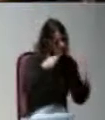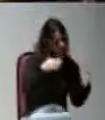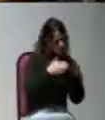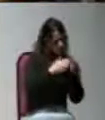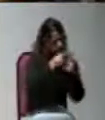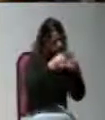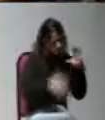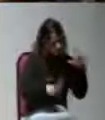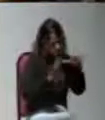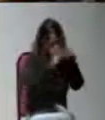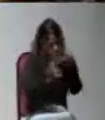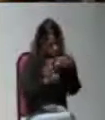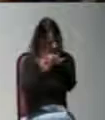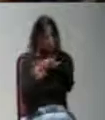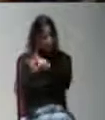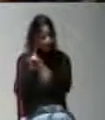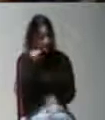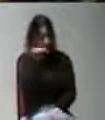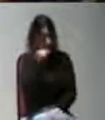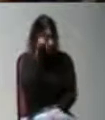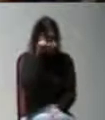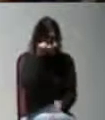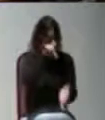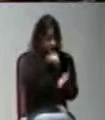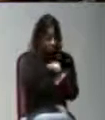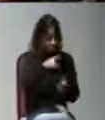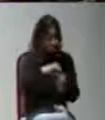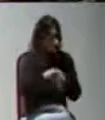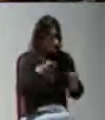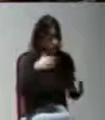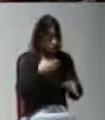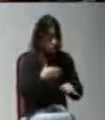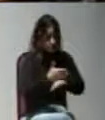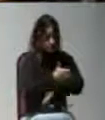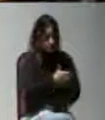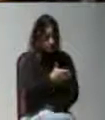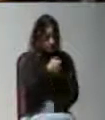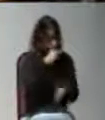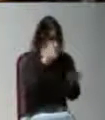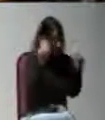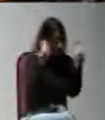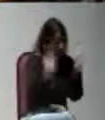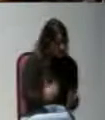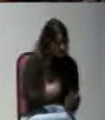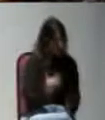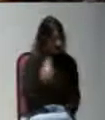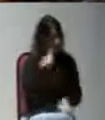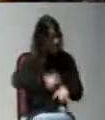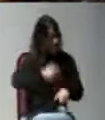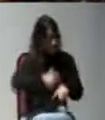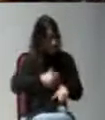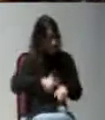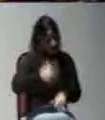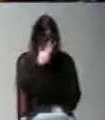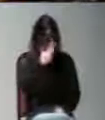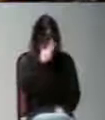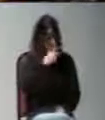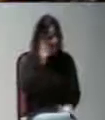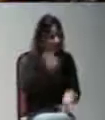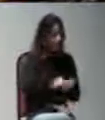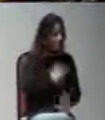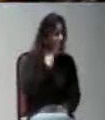características. Essa é uma questão central que permite uma entrada para que se analise momentos de desmobilização e